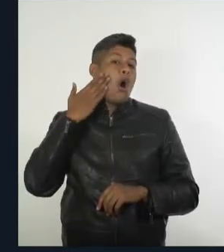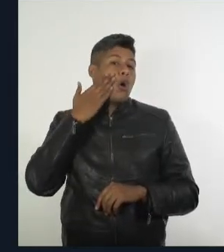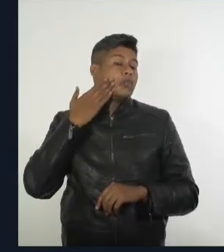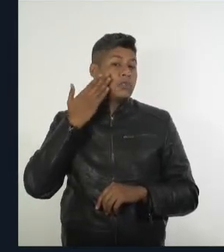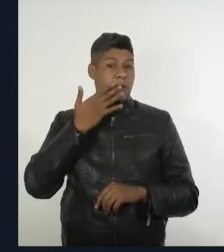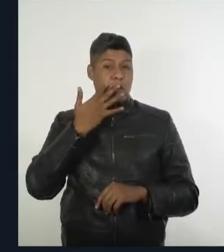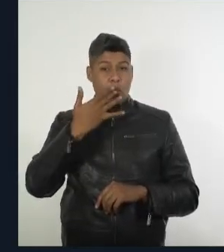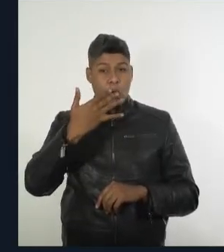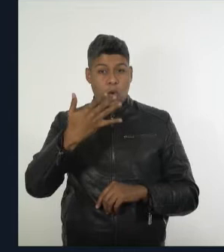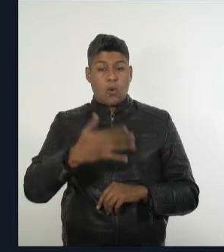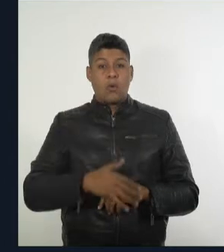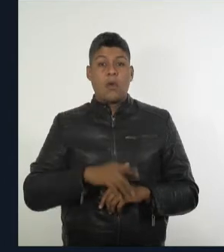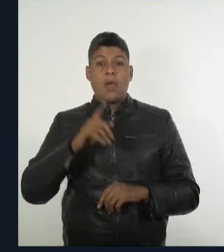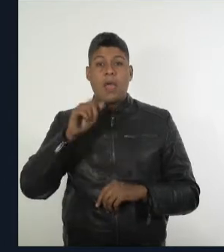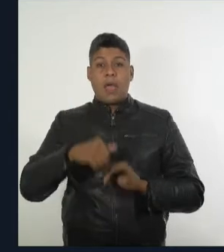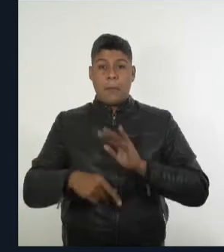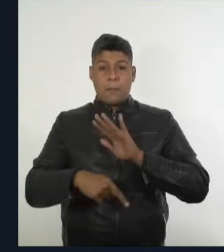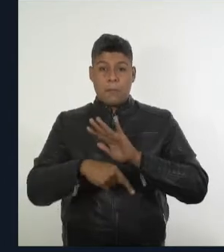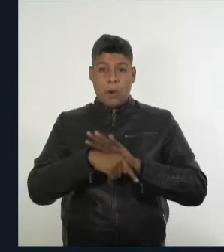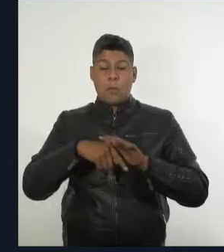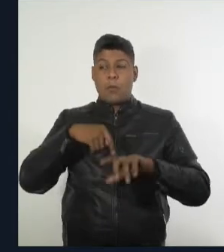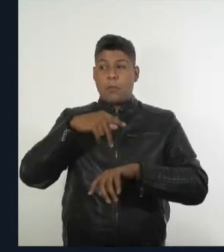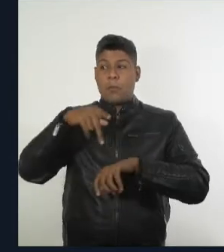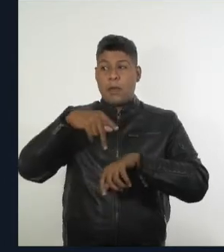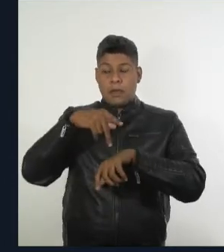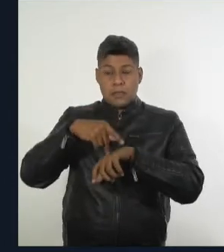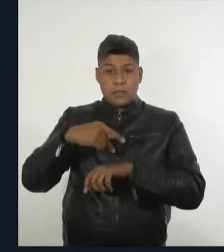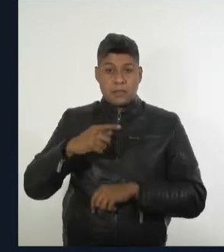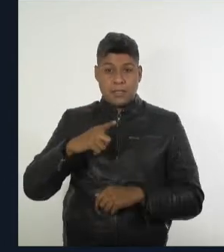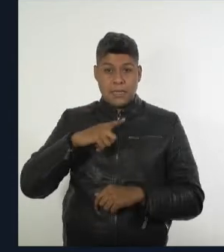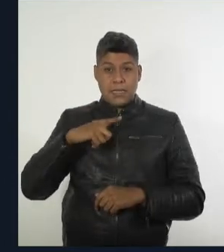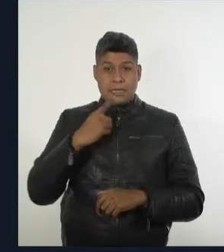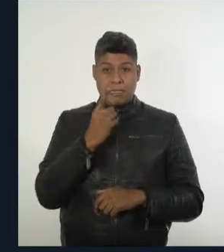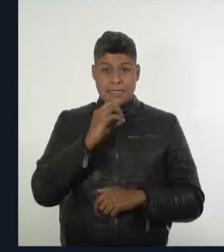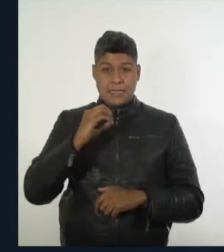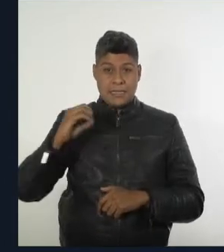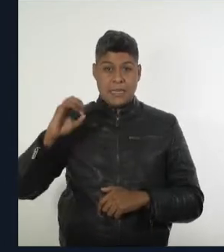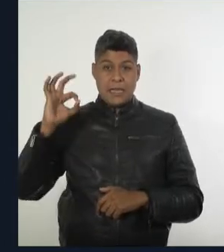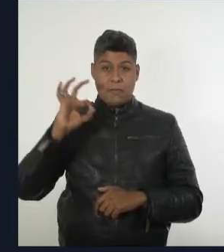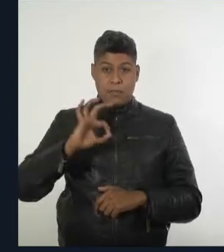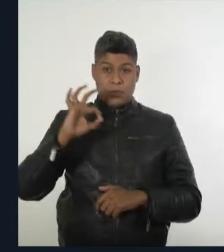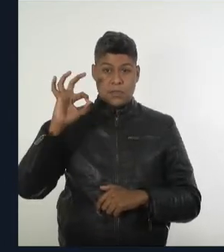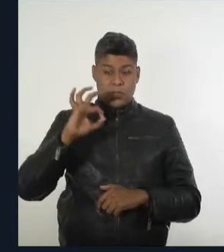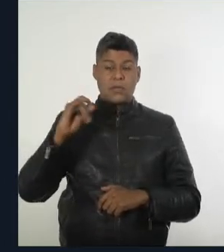variante do Reino Unido, que ocupava exatamente 100% dos casos,